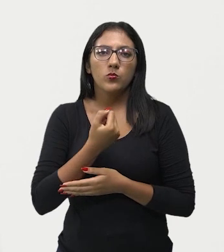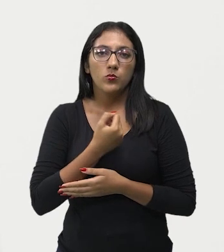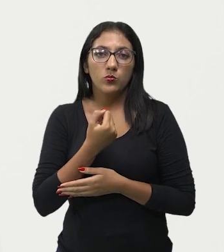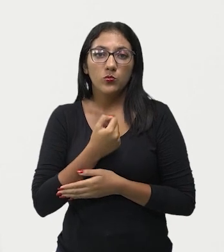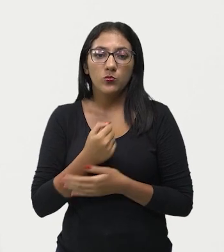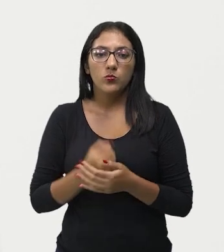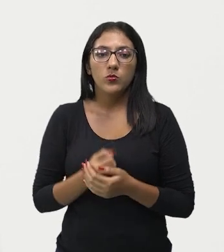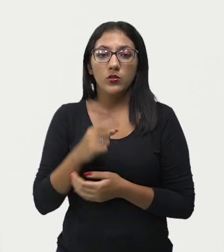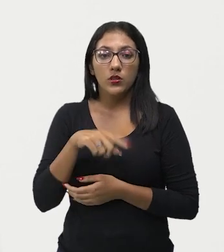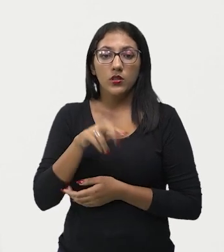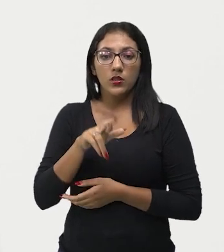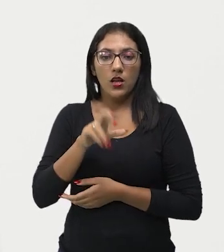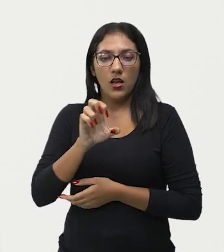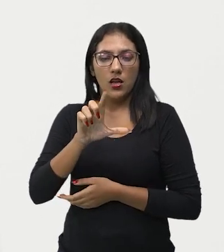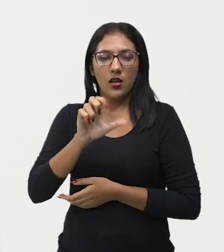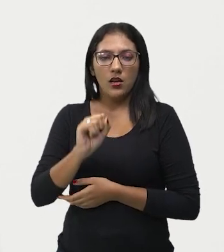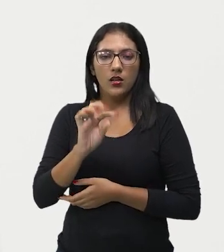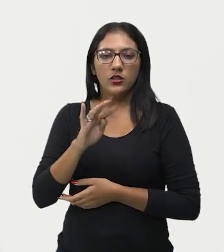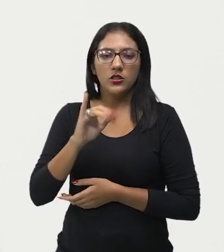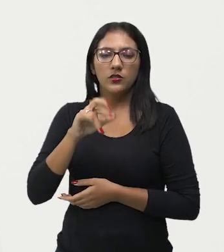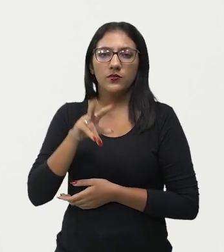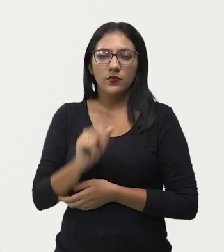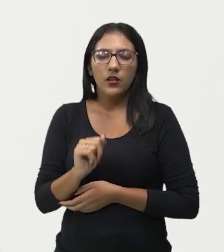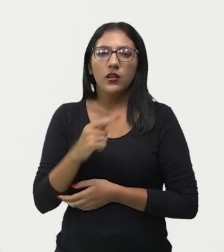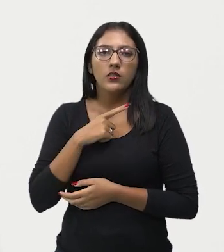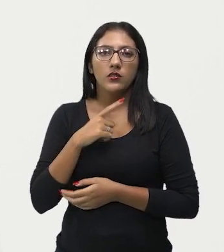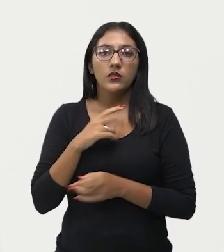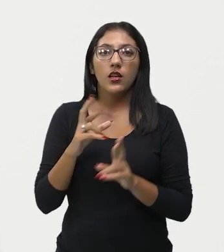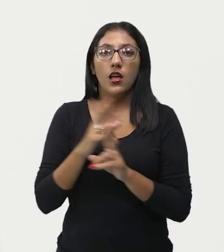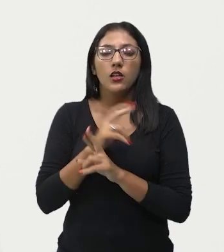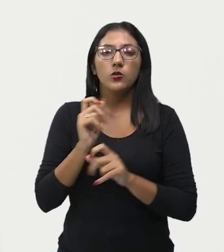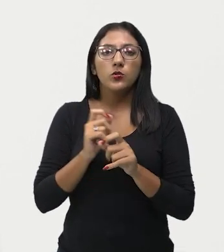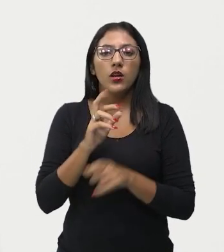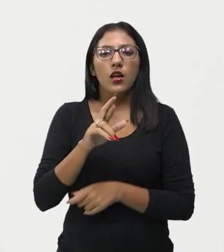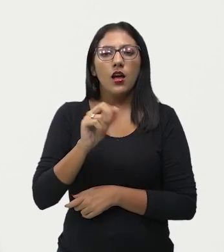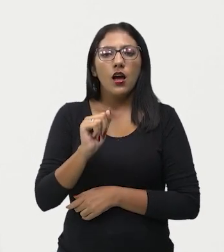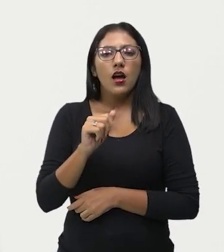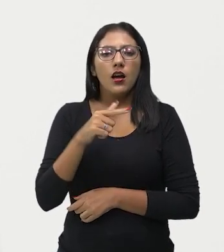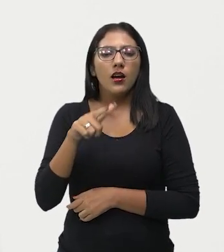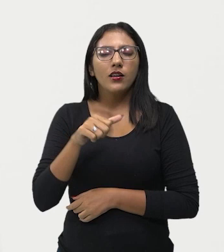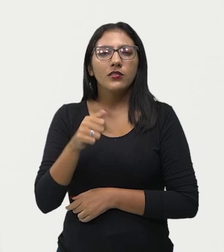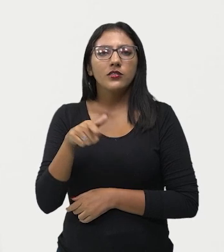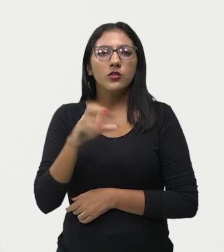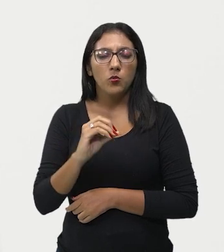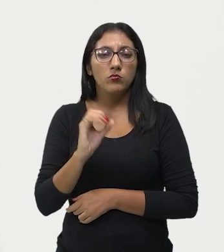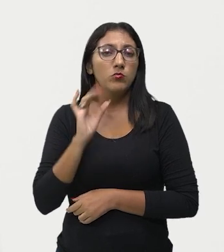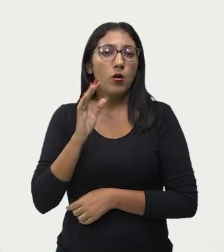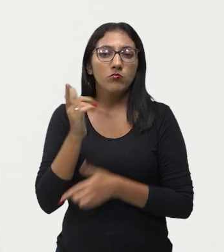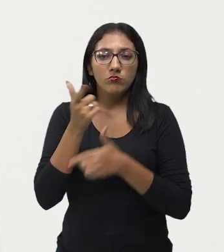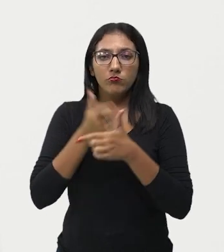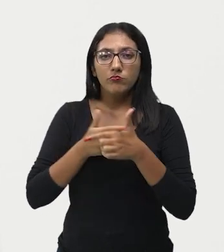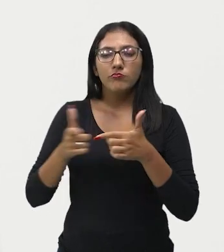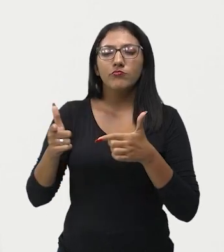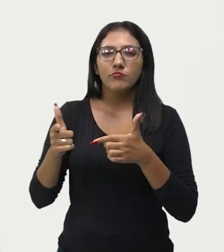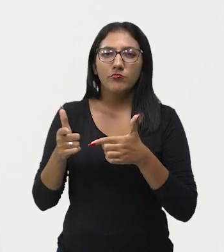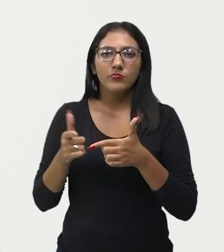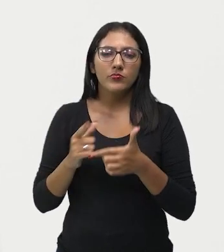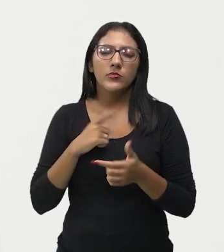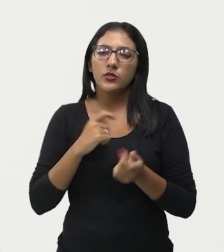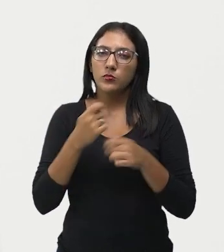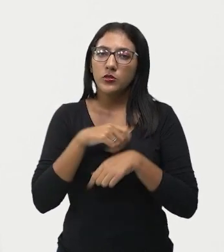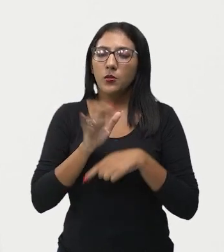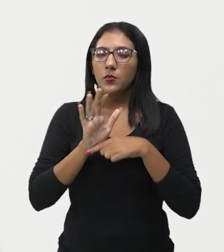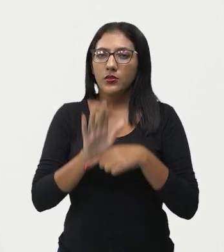absoluta, perdão, que a frequência relativa, ela é uma razão, pessoal. Ela é uma divisão, tá bom? Que pode ser